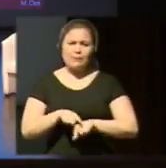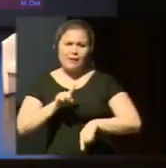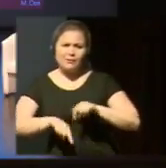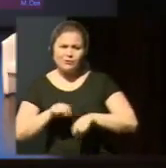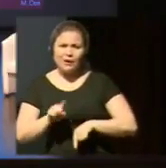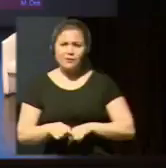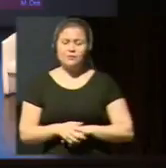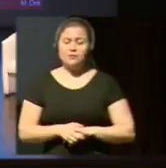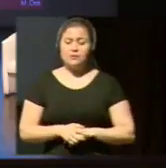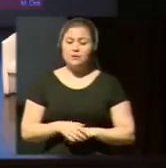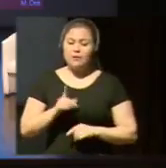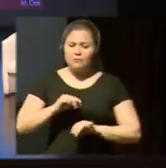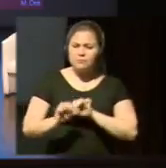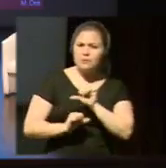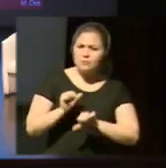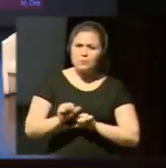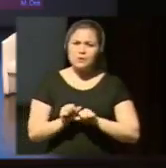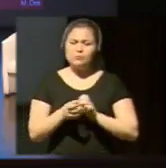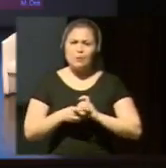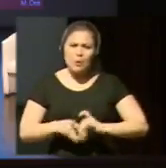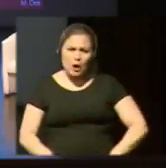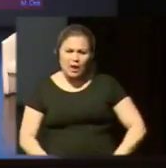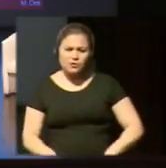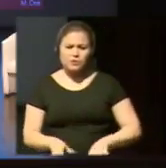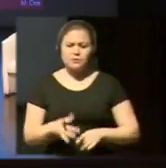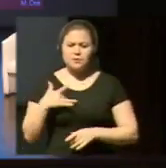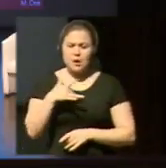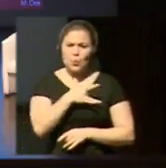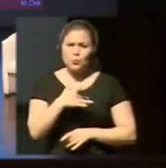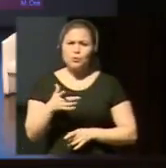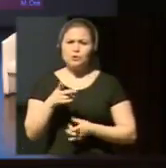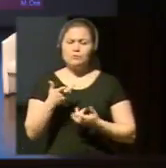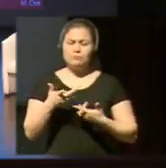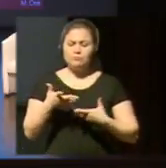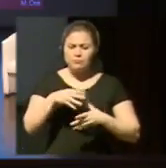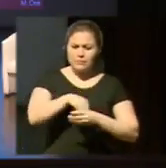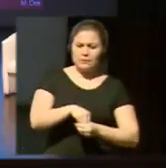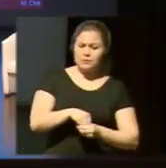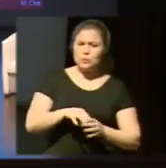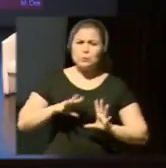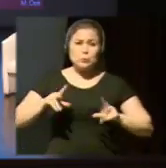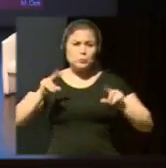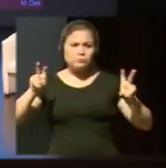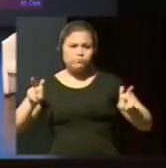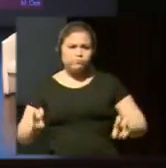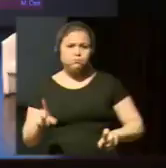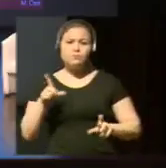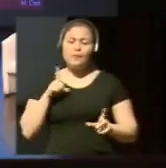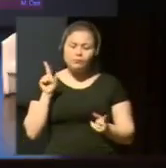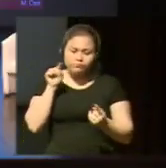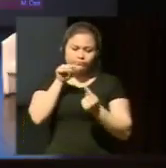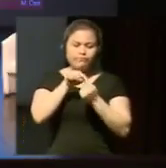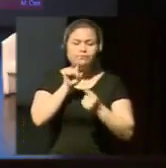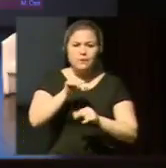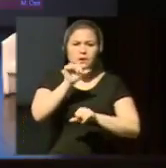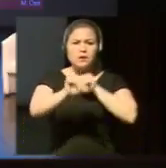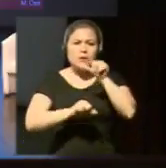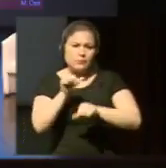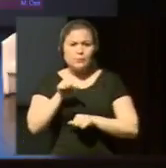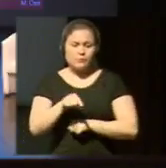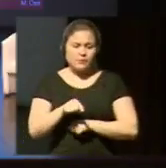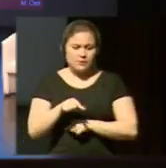atividade, transformação democrática, saúde, migração, tudo temática que tem a ver com transformação